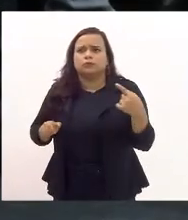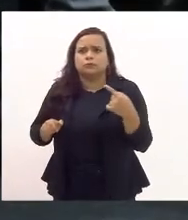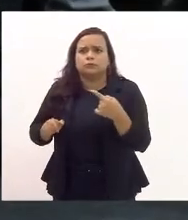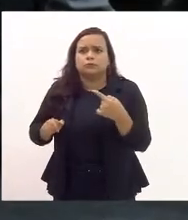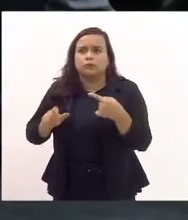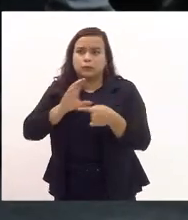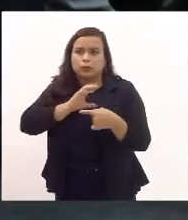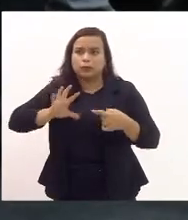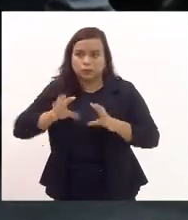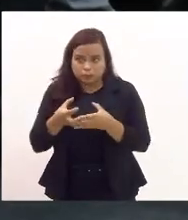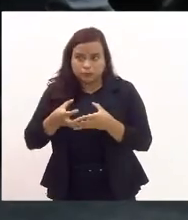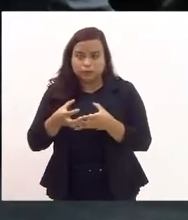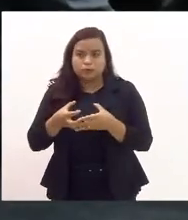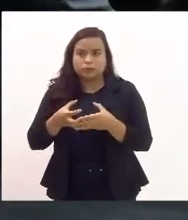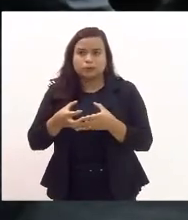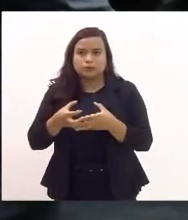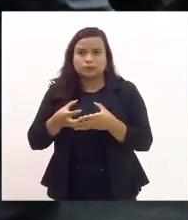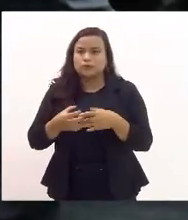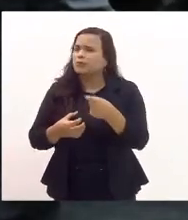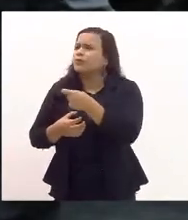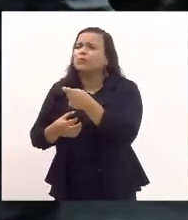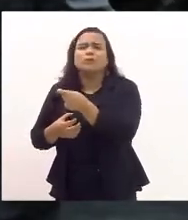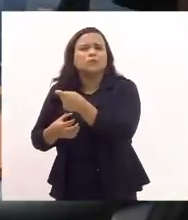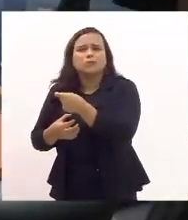e da comissão de